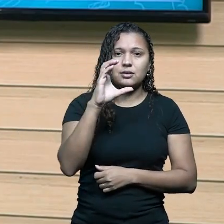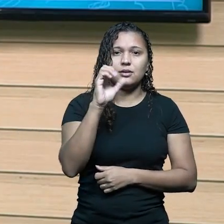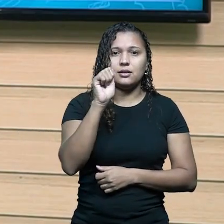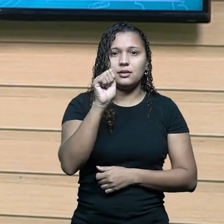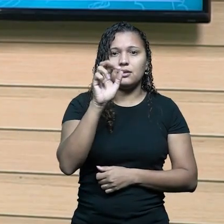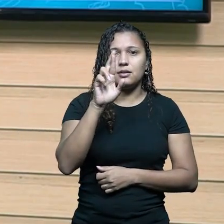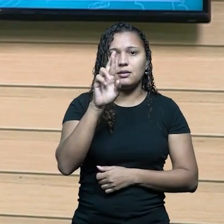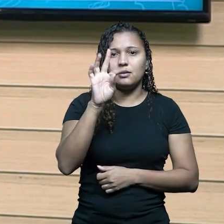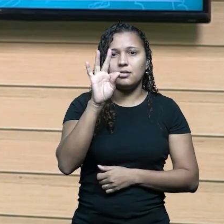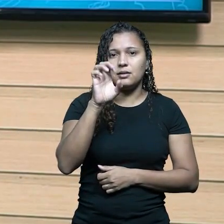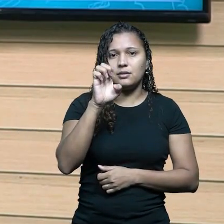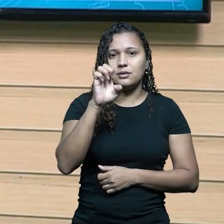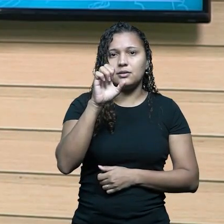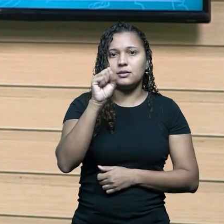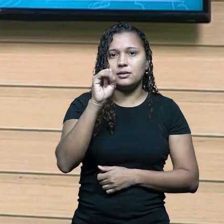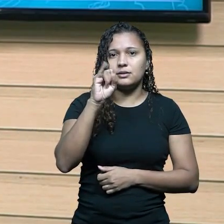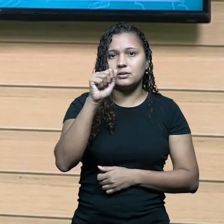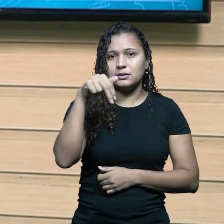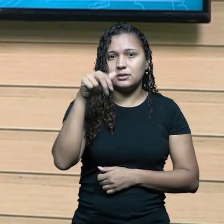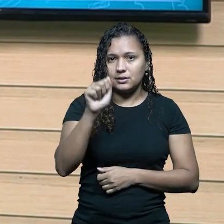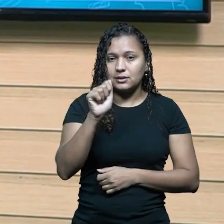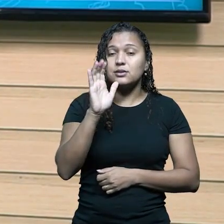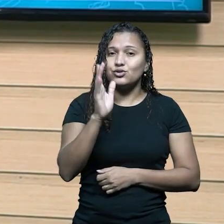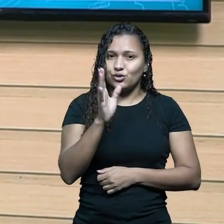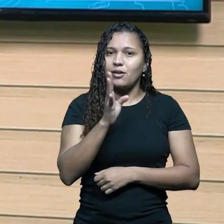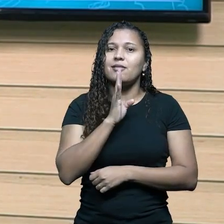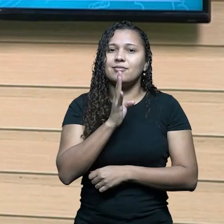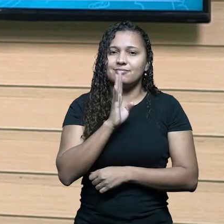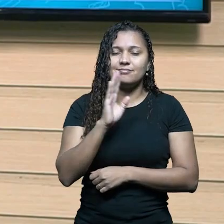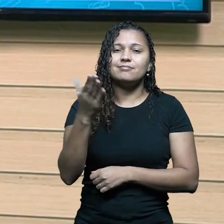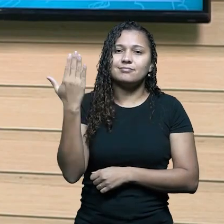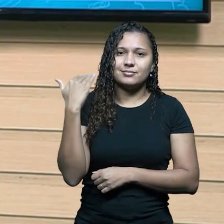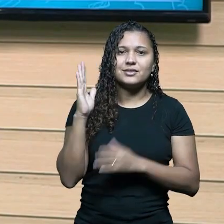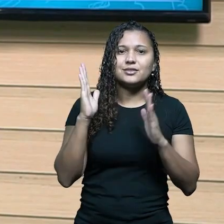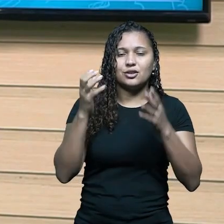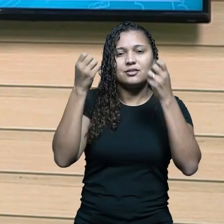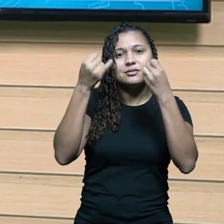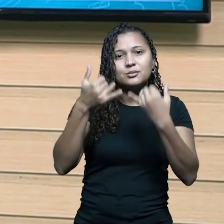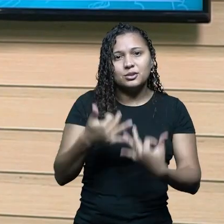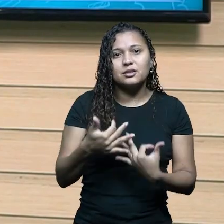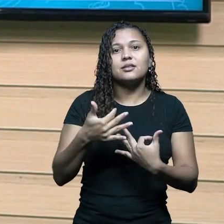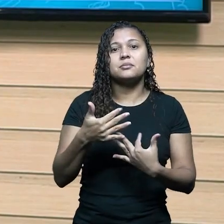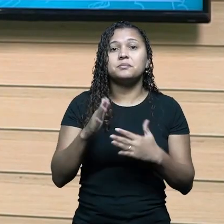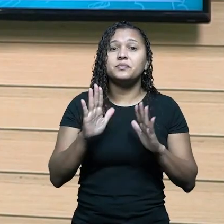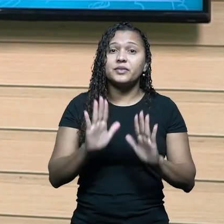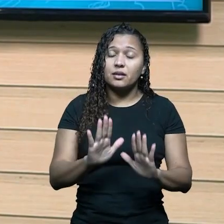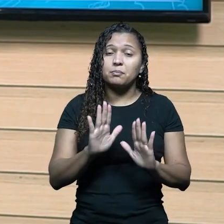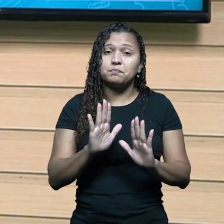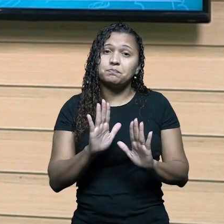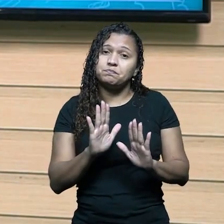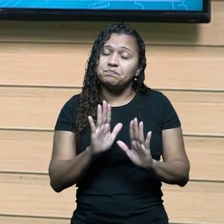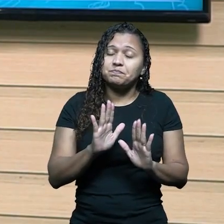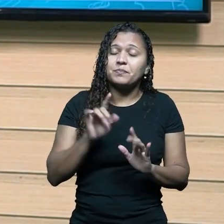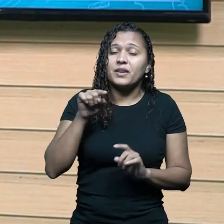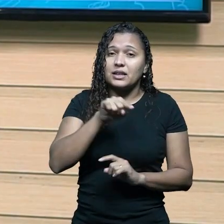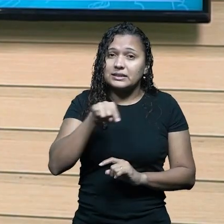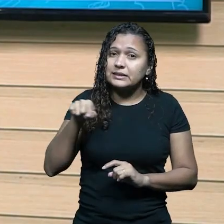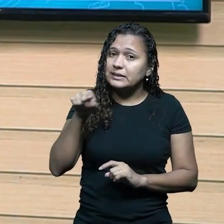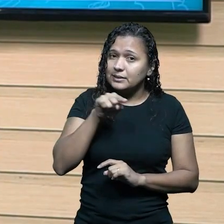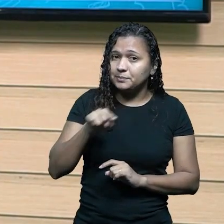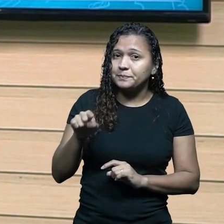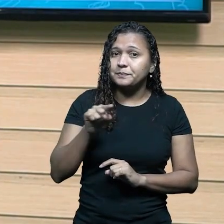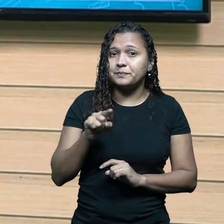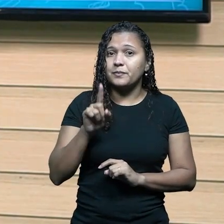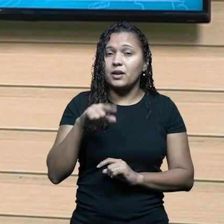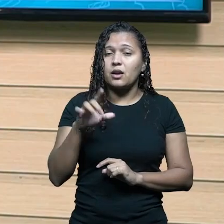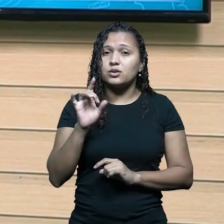aqui, cartesianas, X e Y. Nós já vimos aqui que são coordenadas cartesianas, certo? Então, dessa